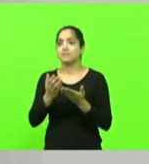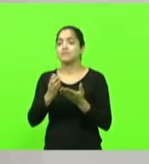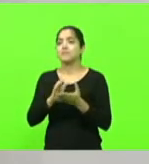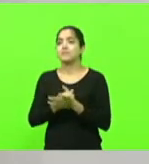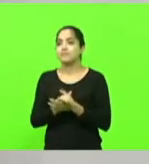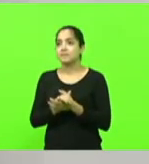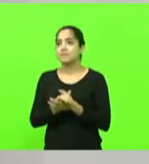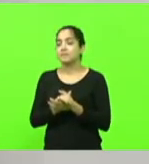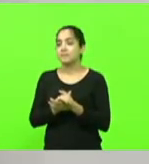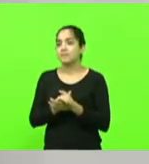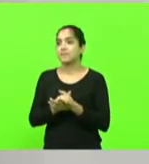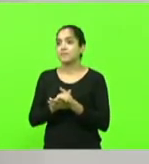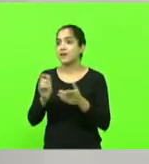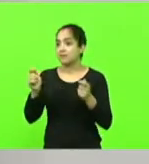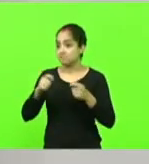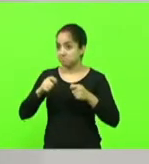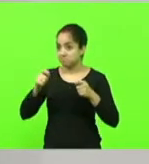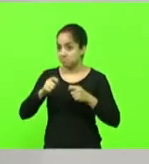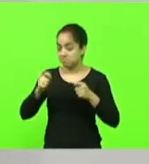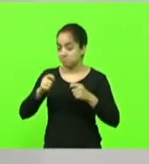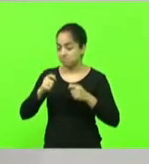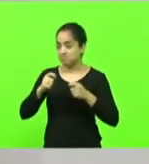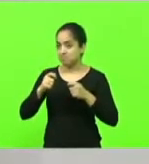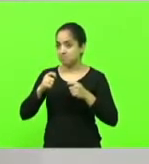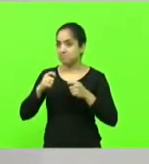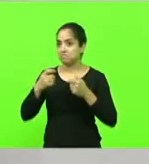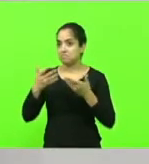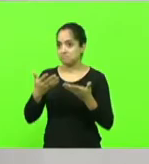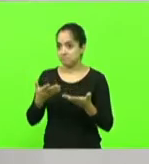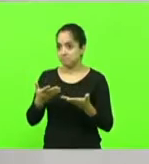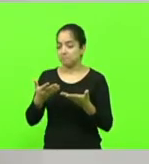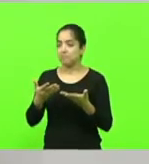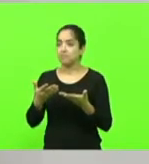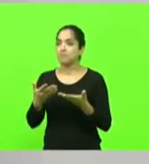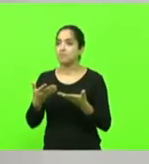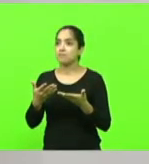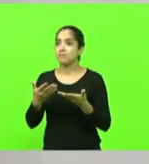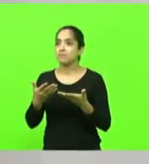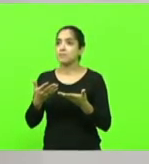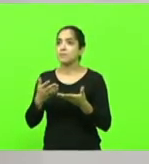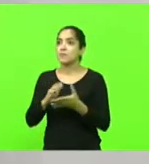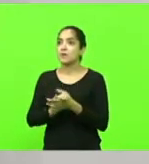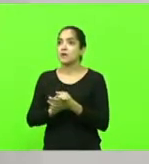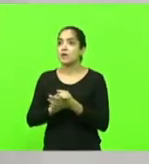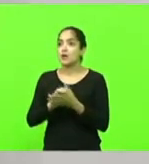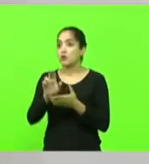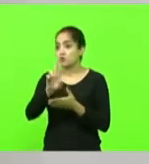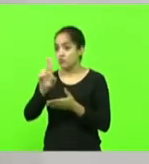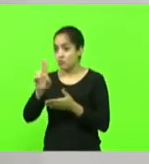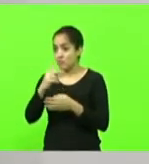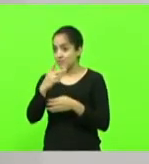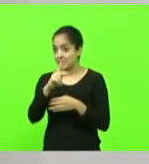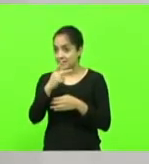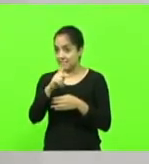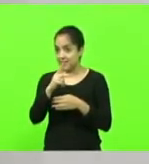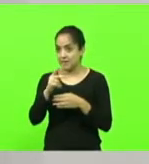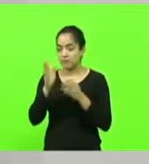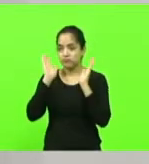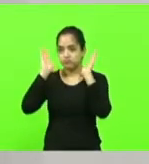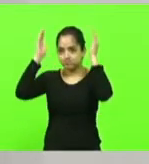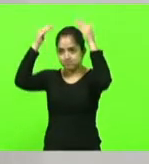vai, já está inspirada, porque esse foi era o sobrenome do Papa João Paulo